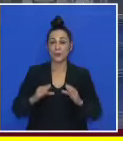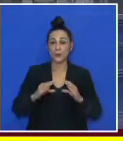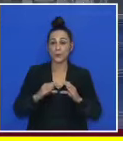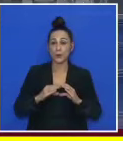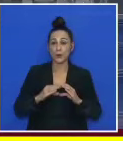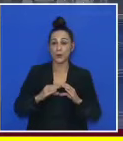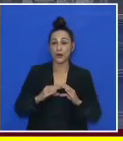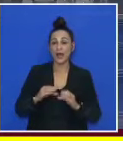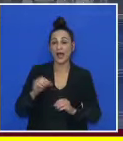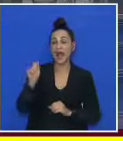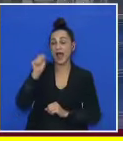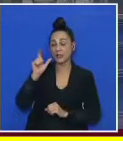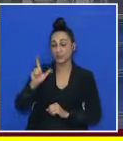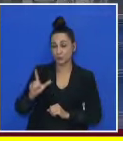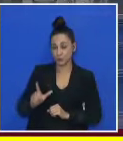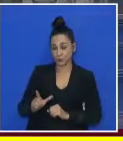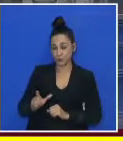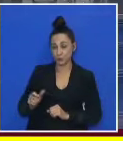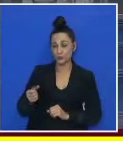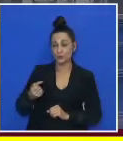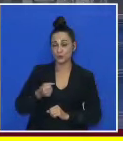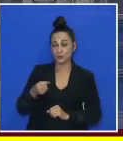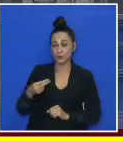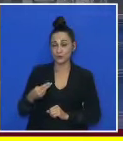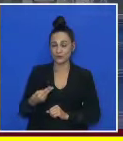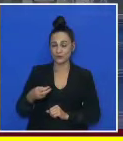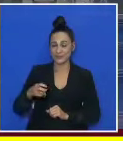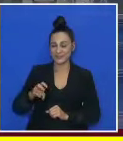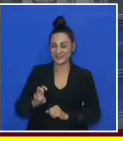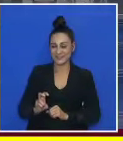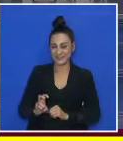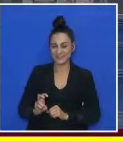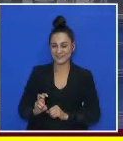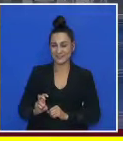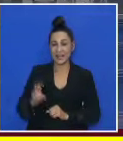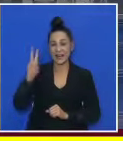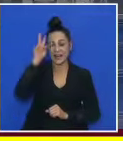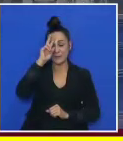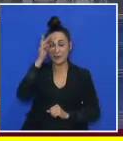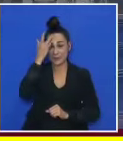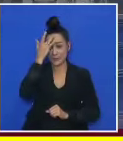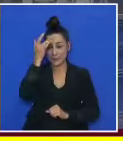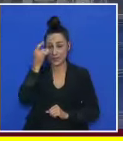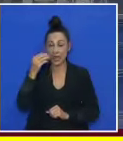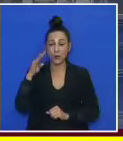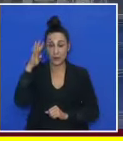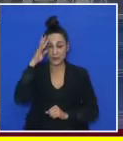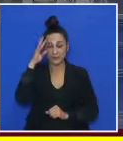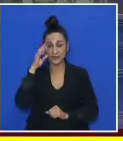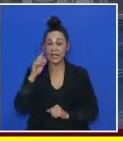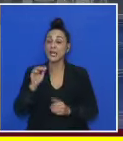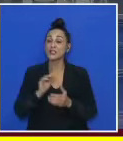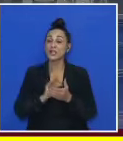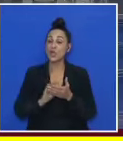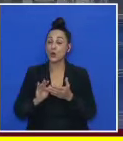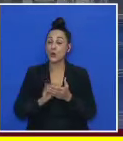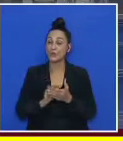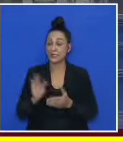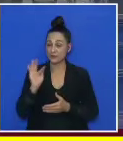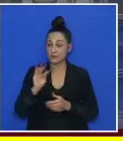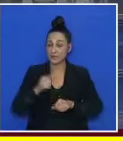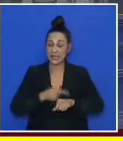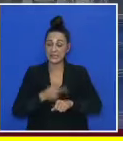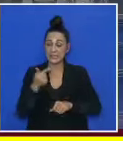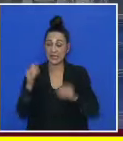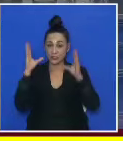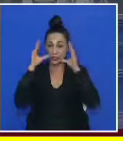Bola azul, número 25. Azul, 25. Lembrando, amanhã, quarta-feira, tem Loteria Federal às 19